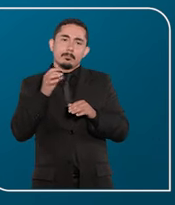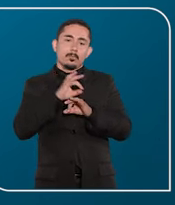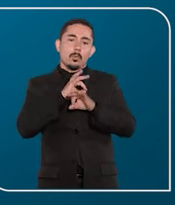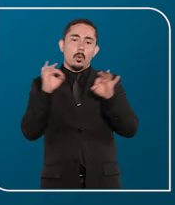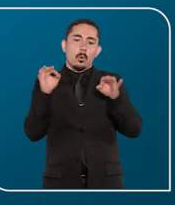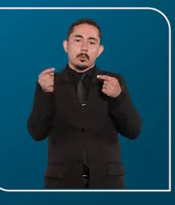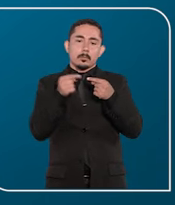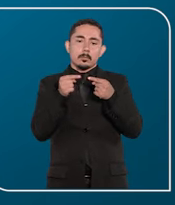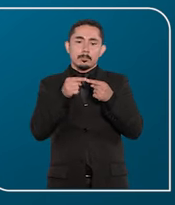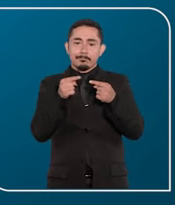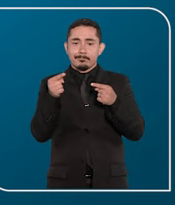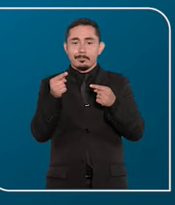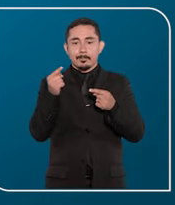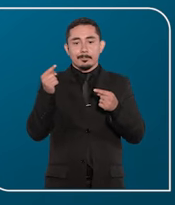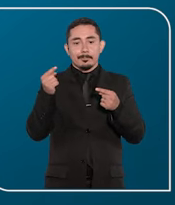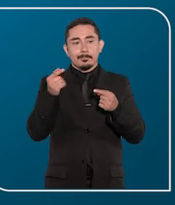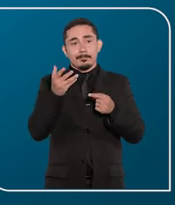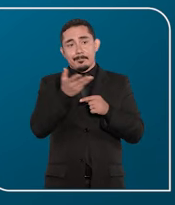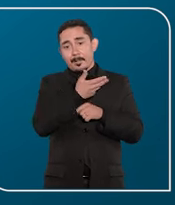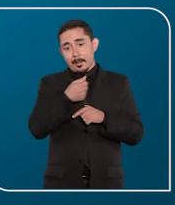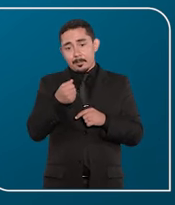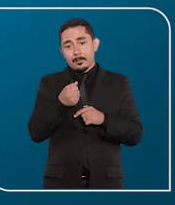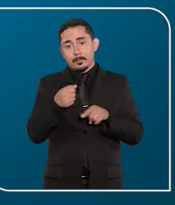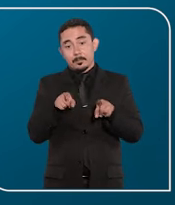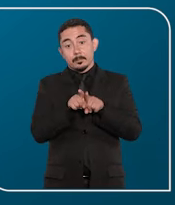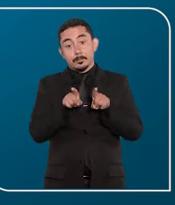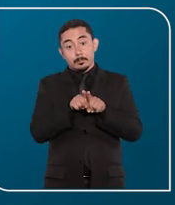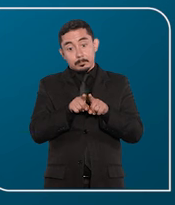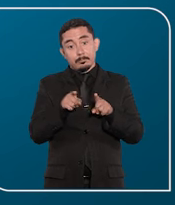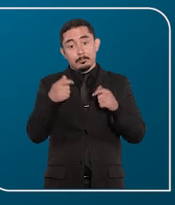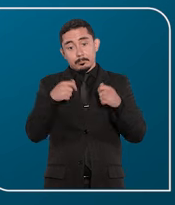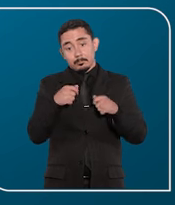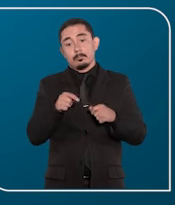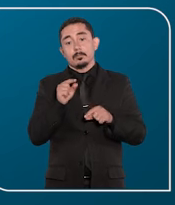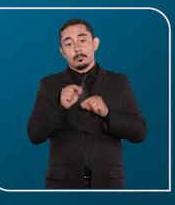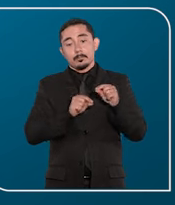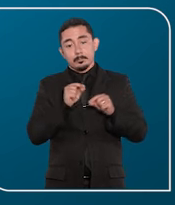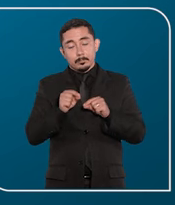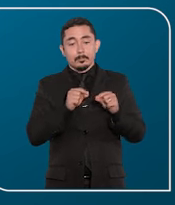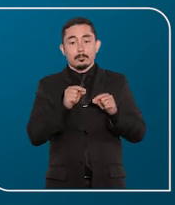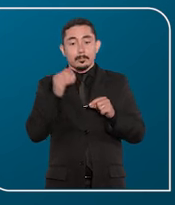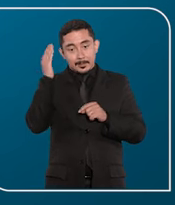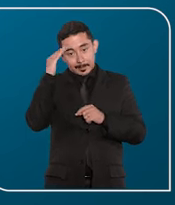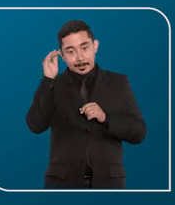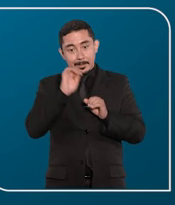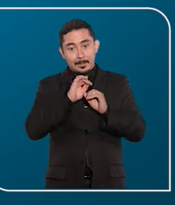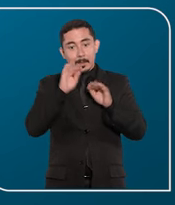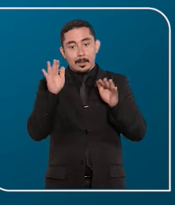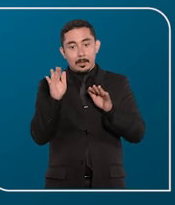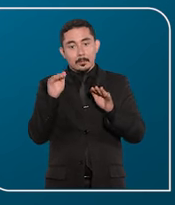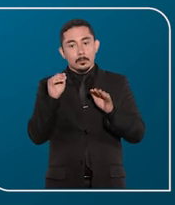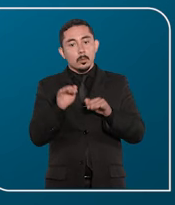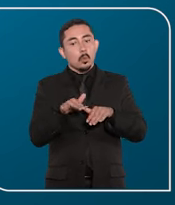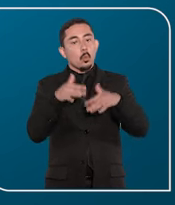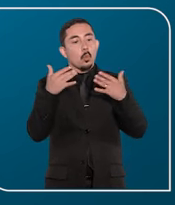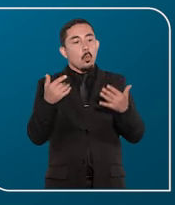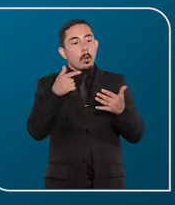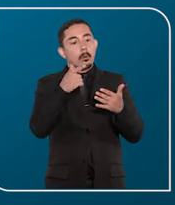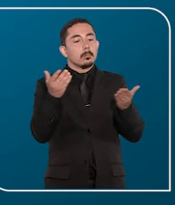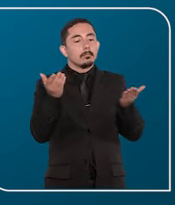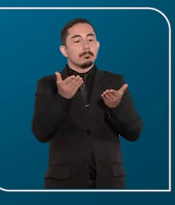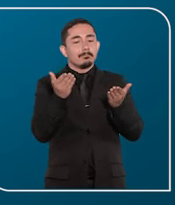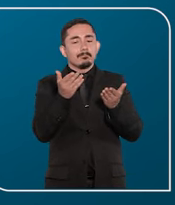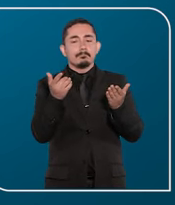trabalho fantástico aqui, né, e eu preciso ressaltar isso. A gente precisa também entender quais são as necessidades dos atores do